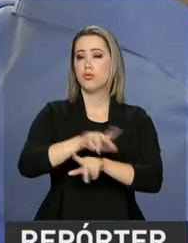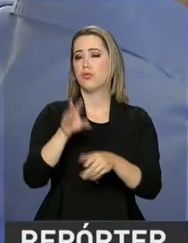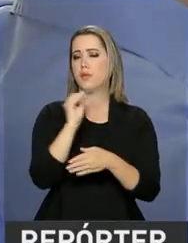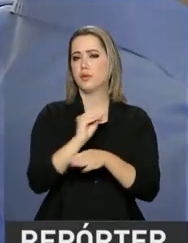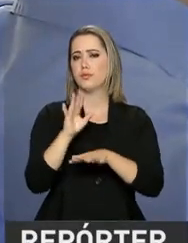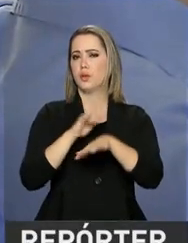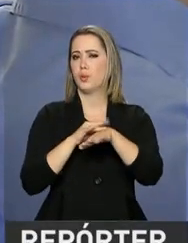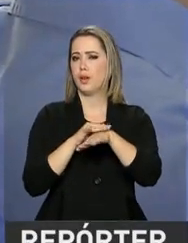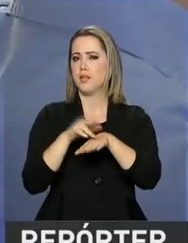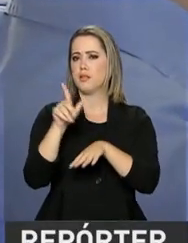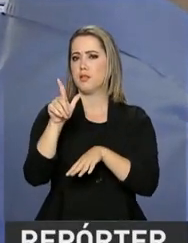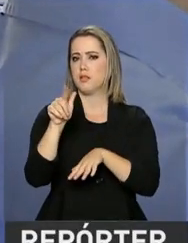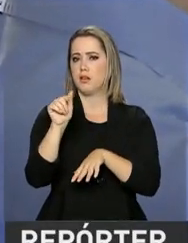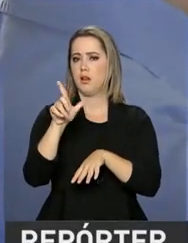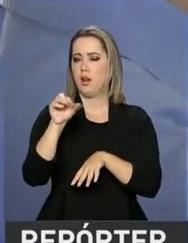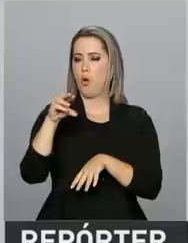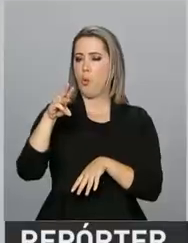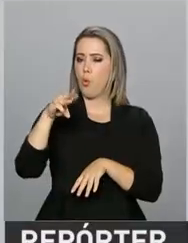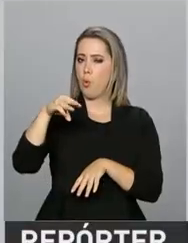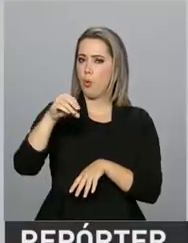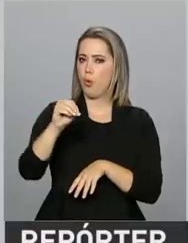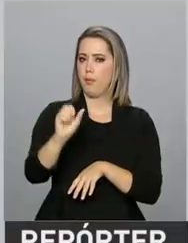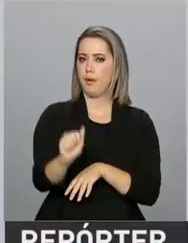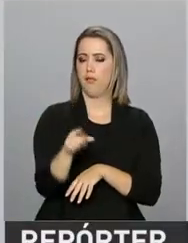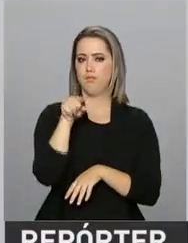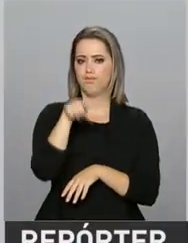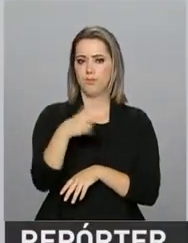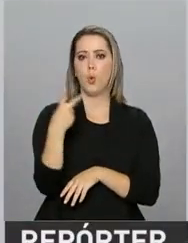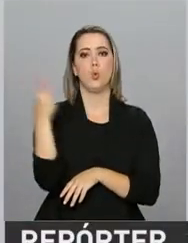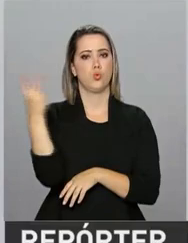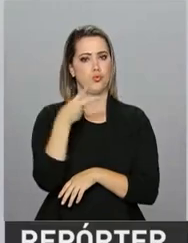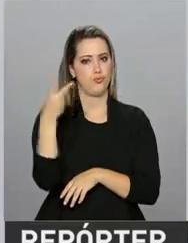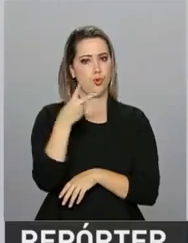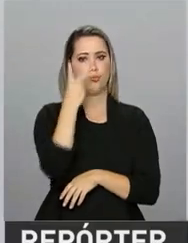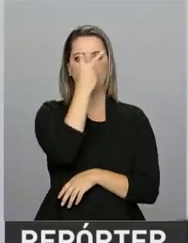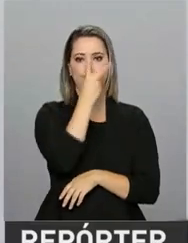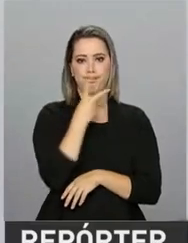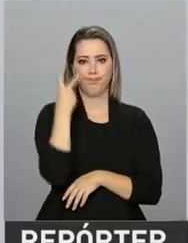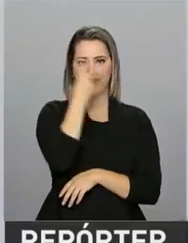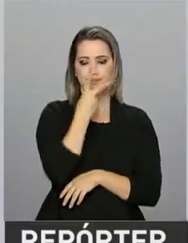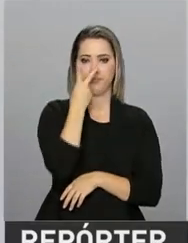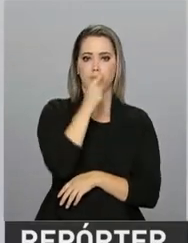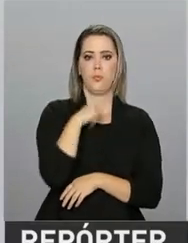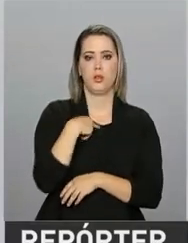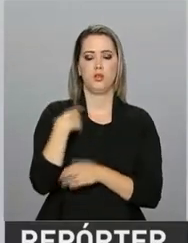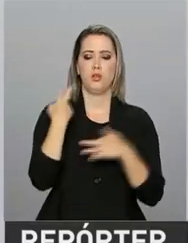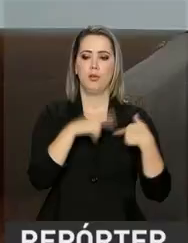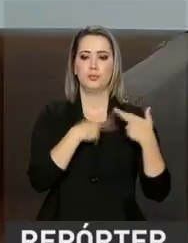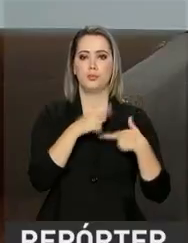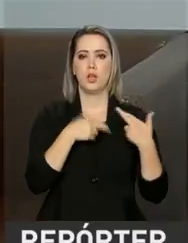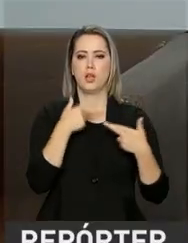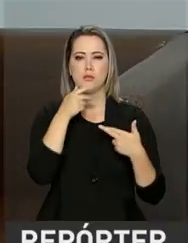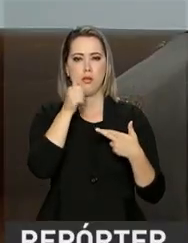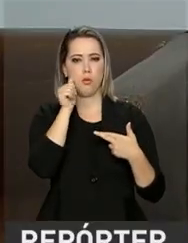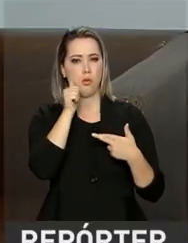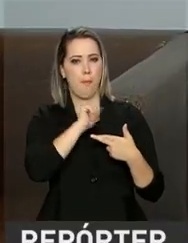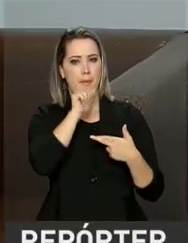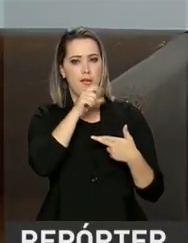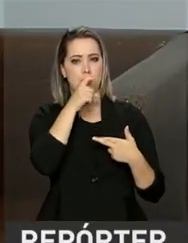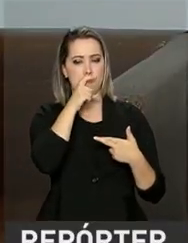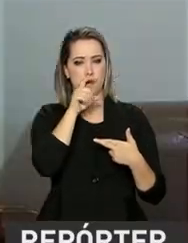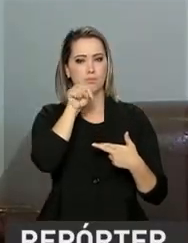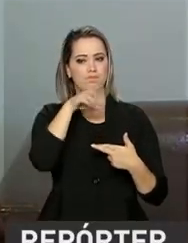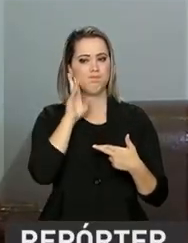glaucoma atinge os dois olhos e a herança genética influencia no aparecimento da doença segundo o